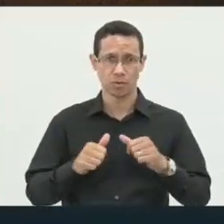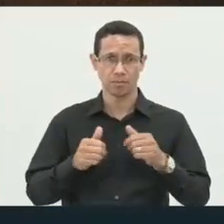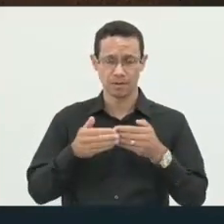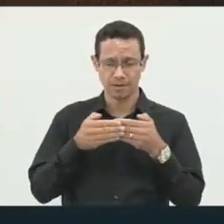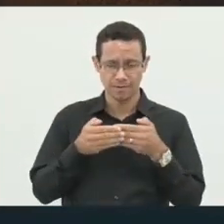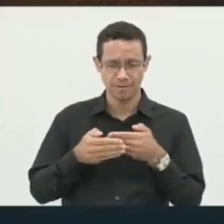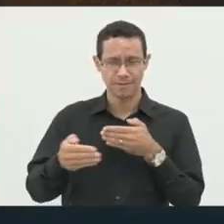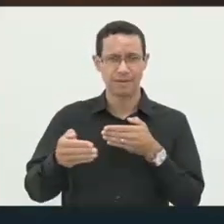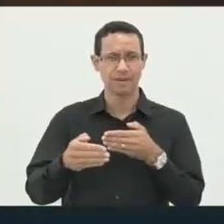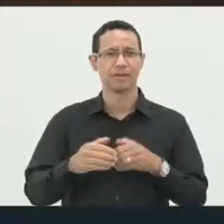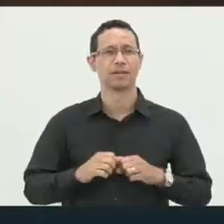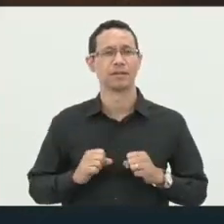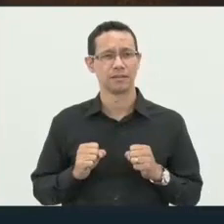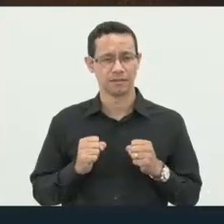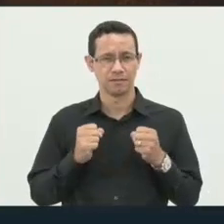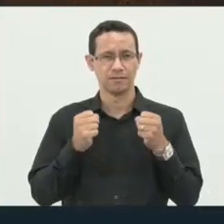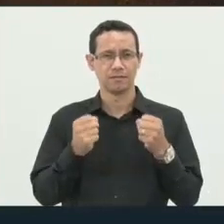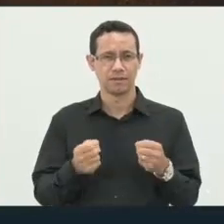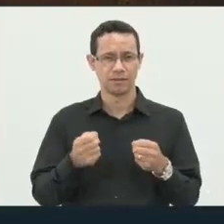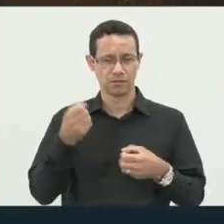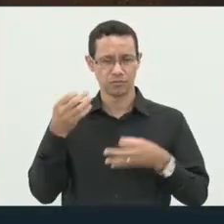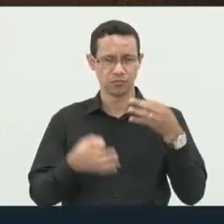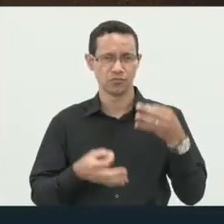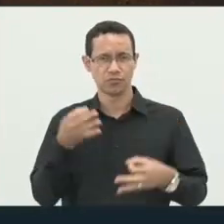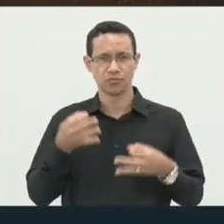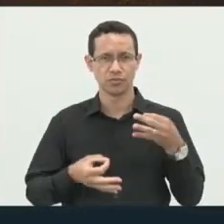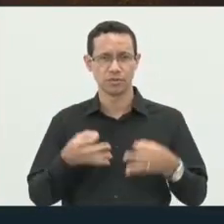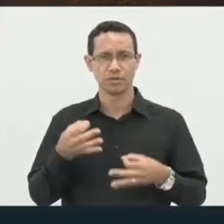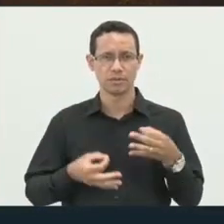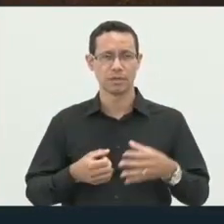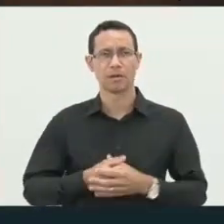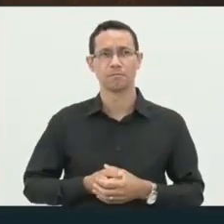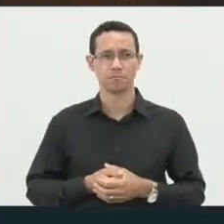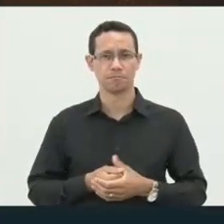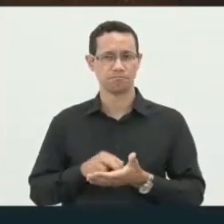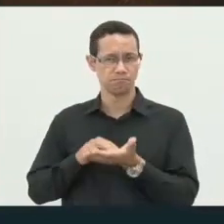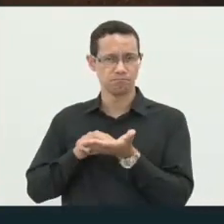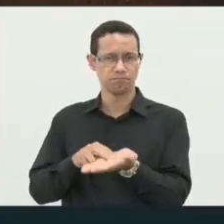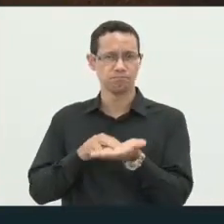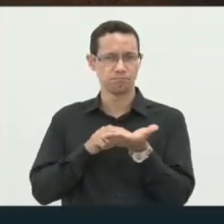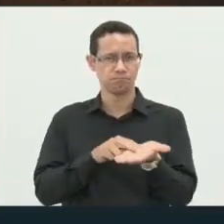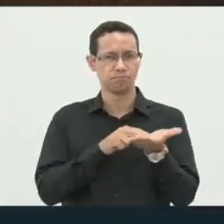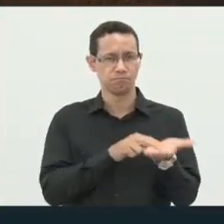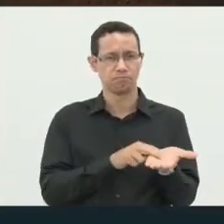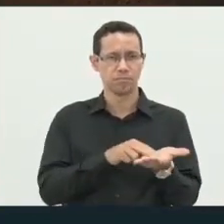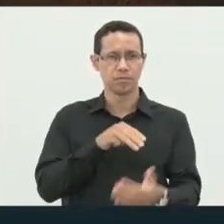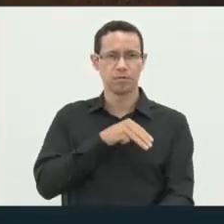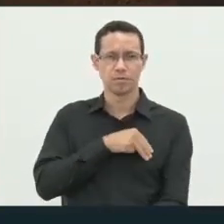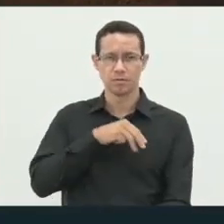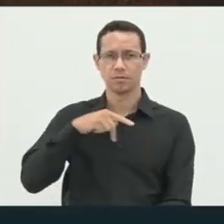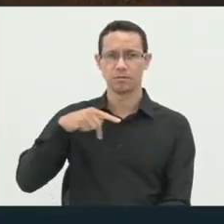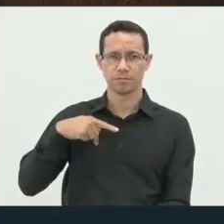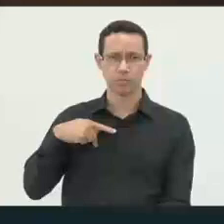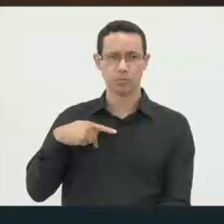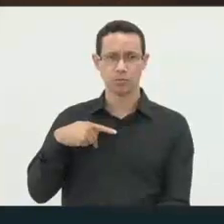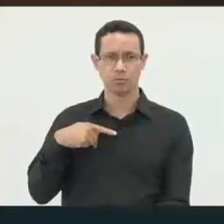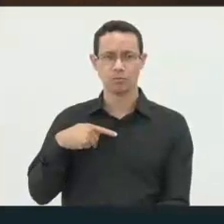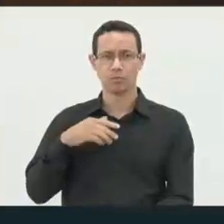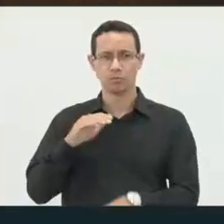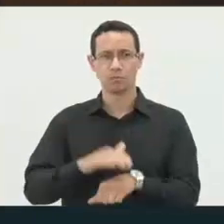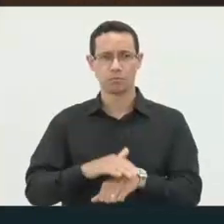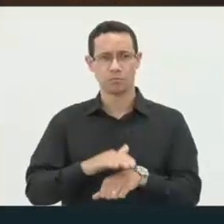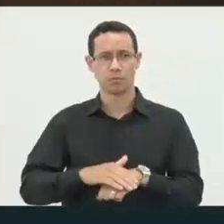a gente vai começar sem a judicializar né notificar o ministério público para que tome as providências